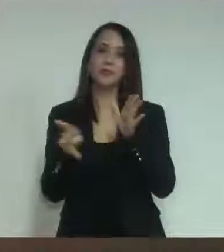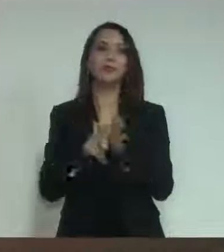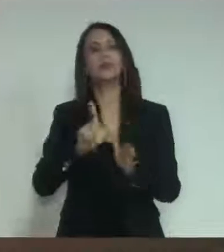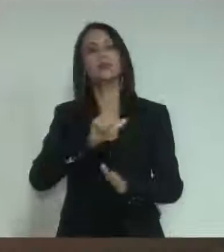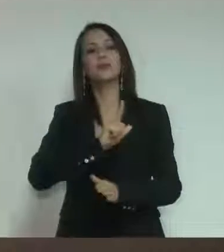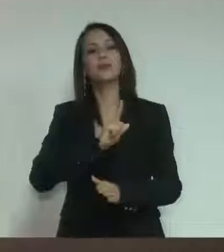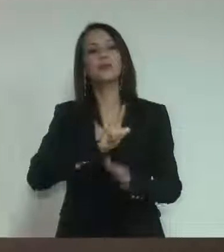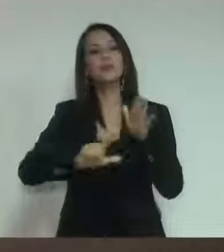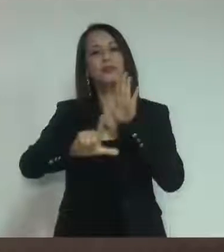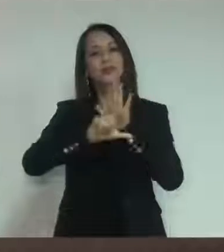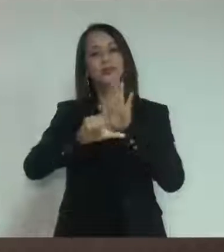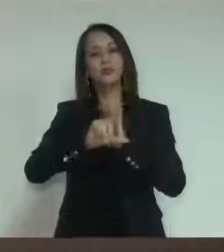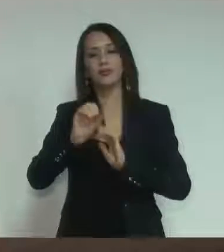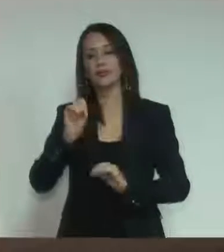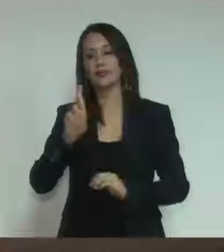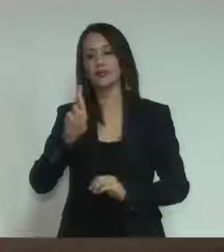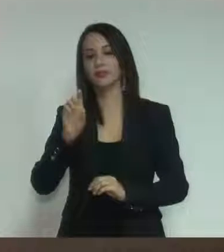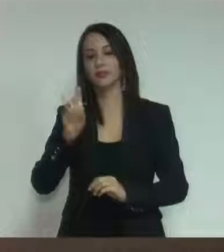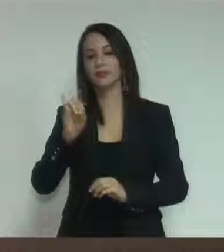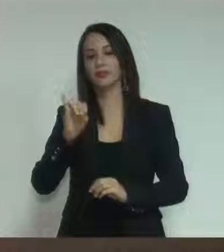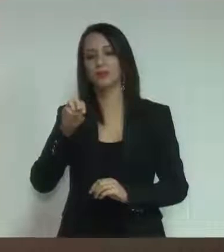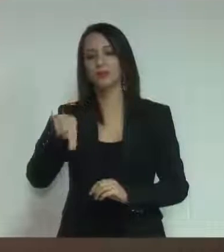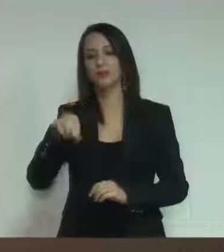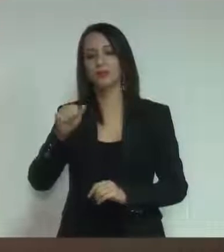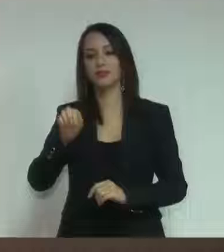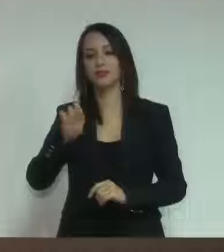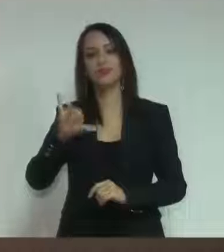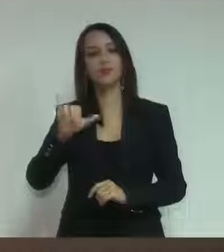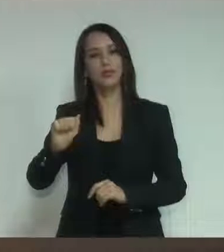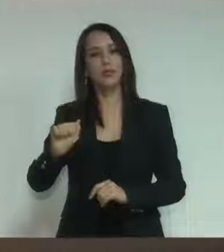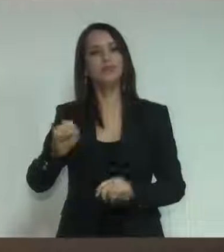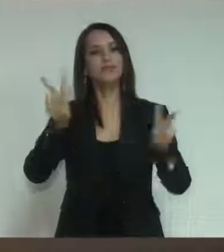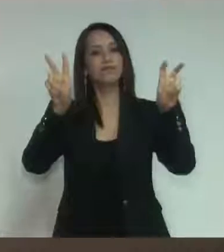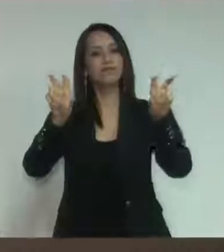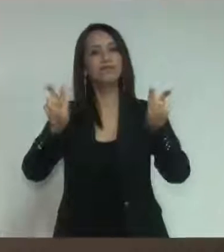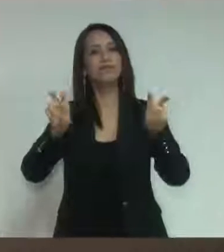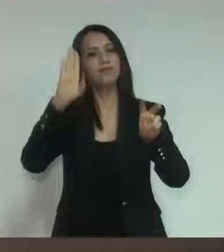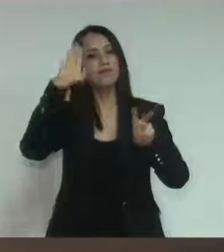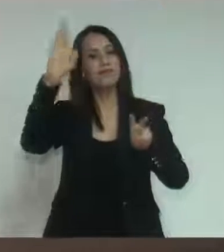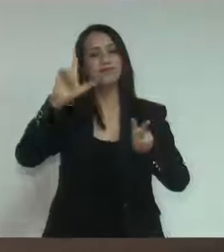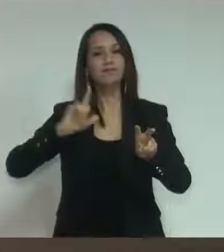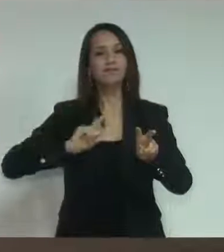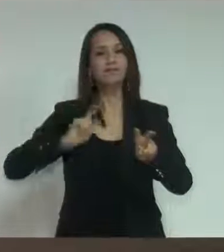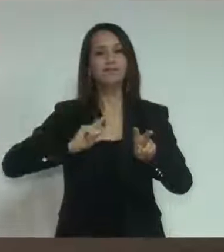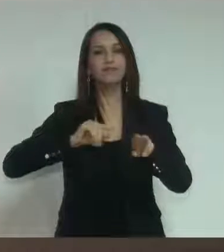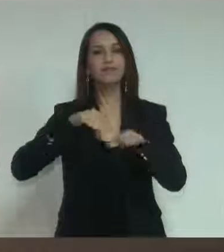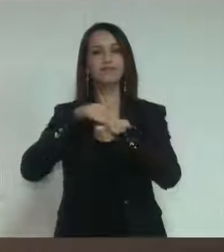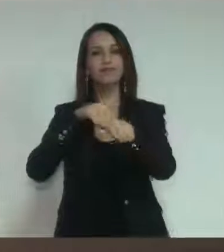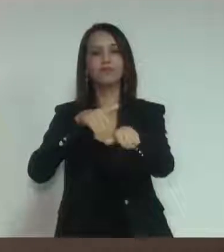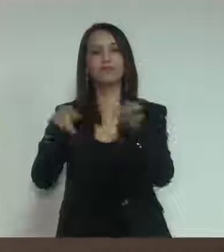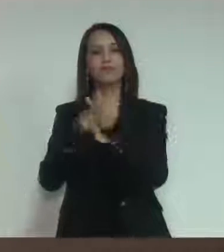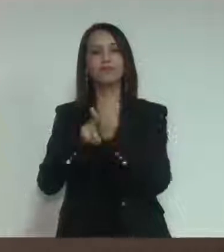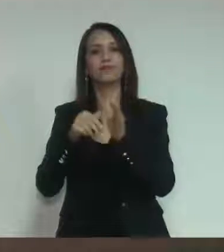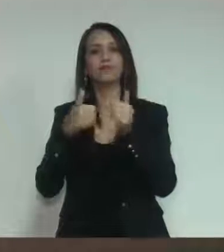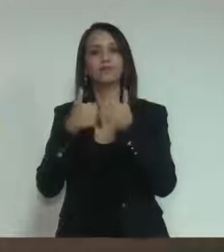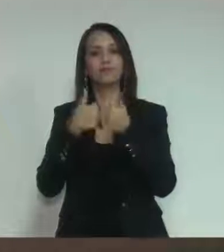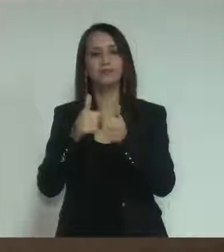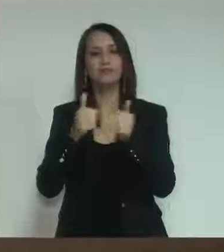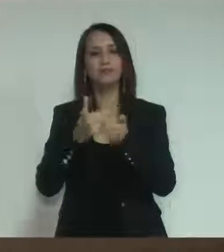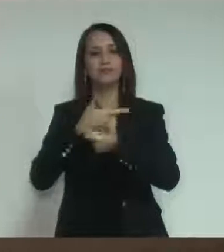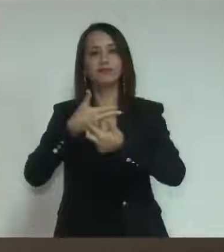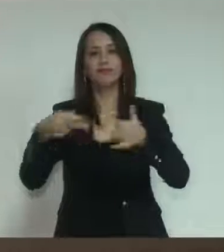ordinária, que ele trata especificamente da questão do transporte público na nossa cidade, não é?